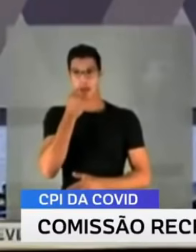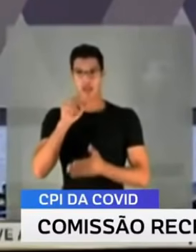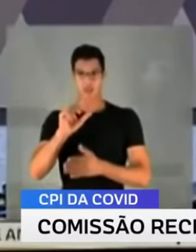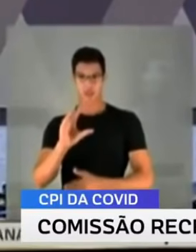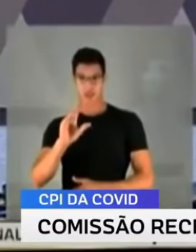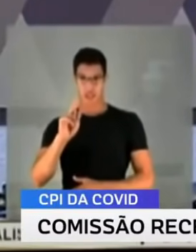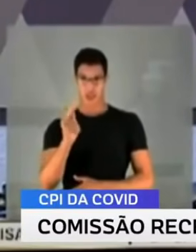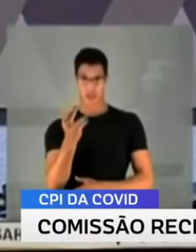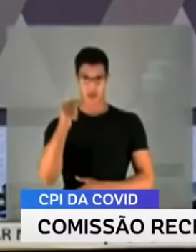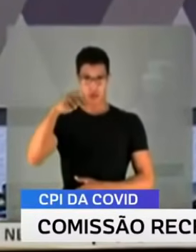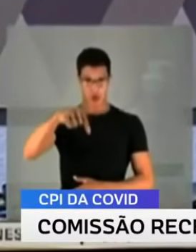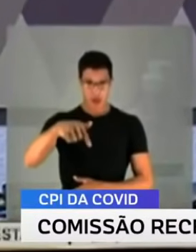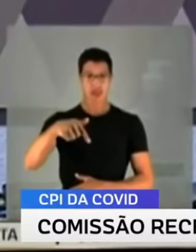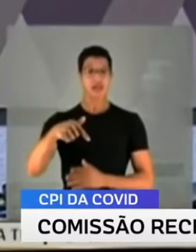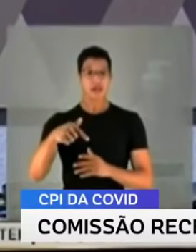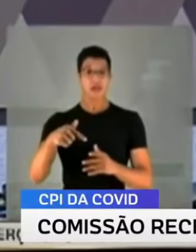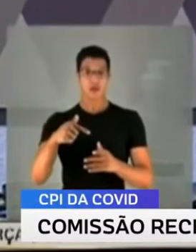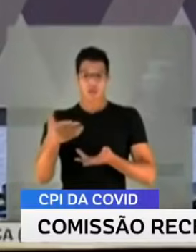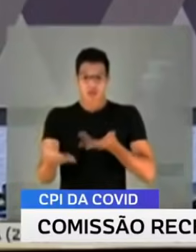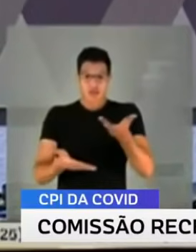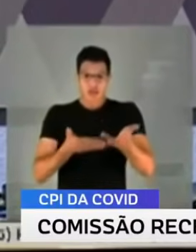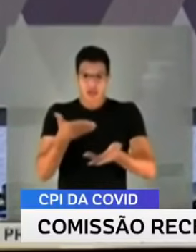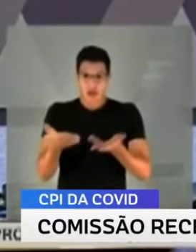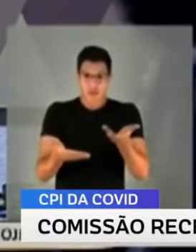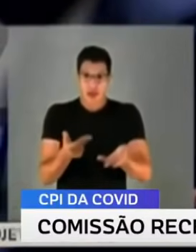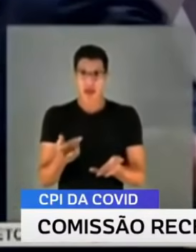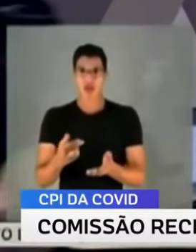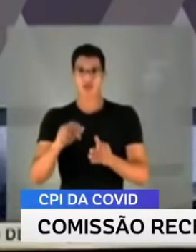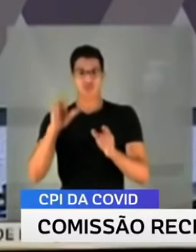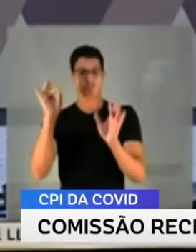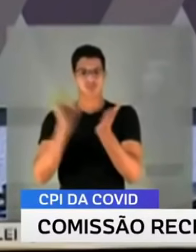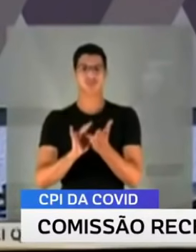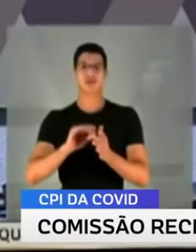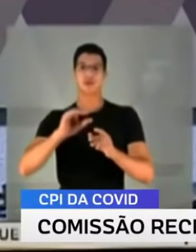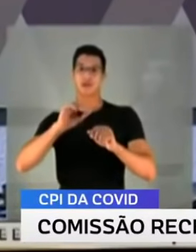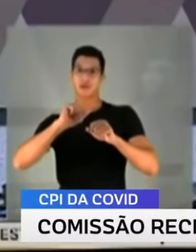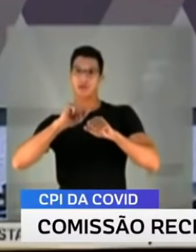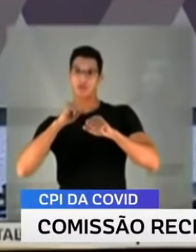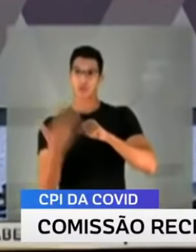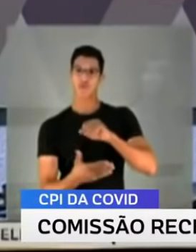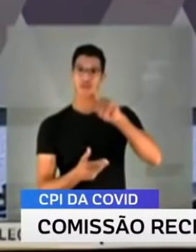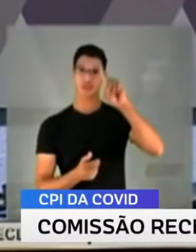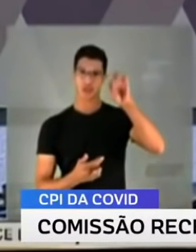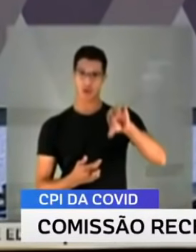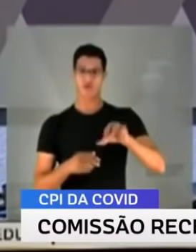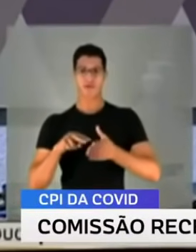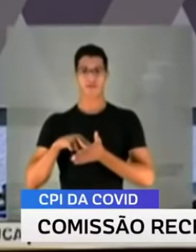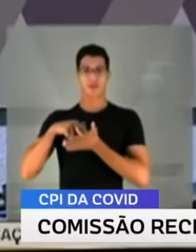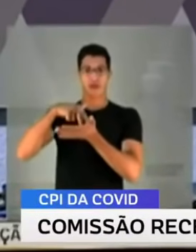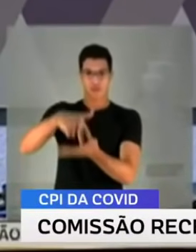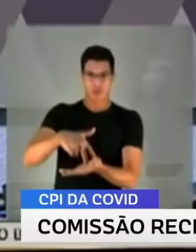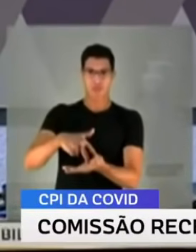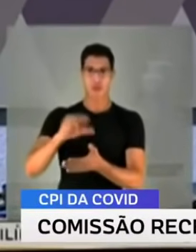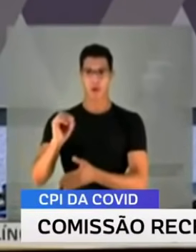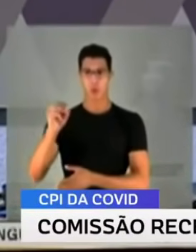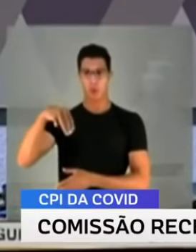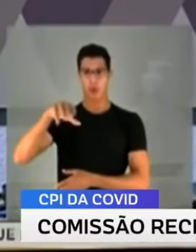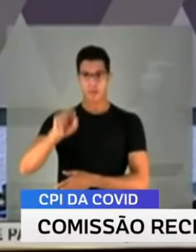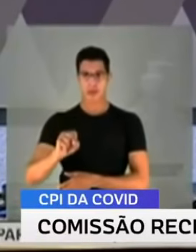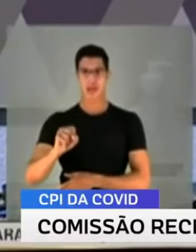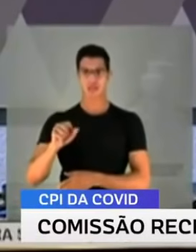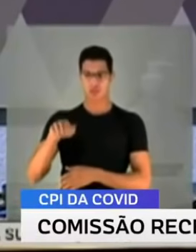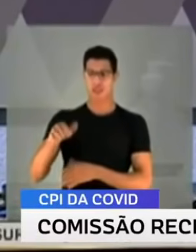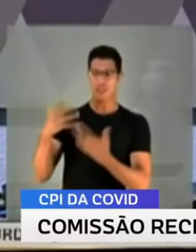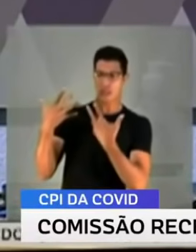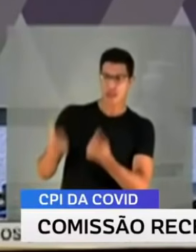hidroxicloroquina como um tratamento eficaz para a Covid-19. Essa posição da OMS foi levada em conta em